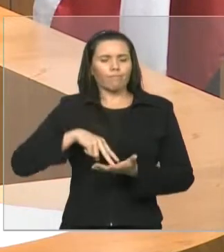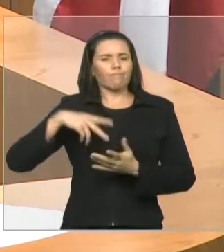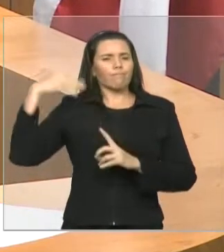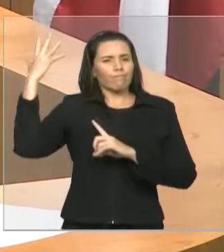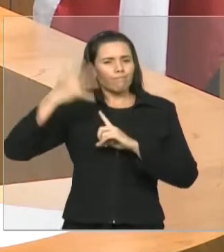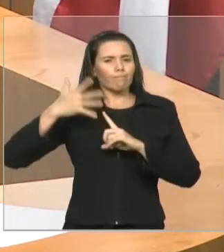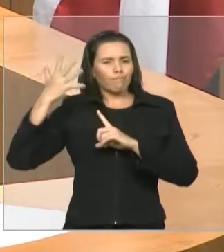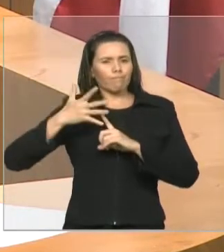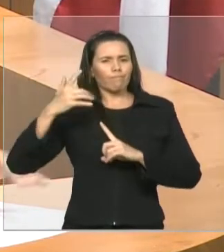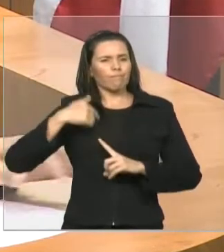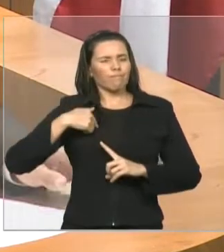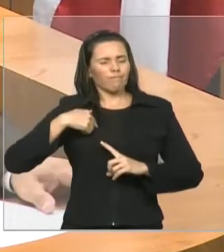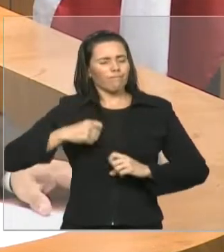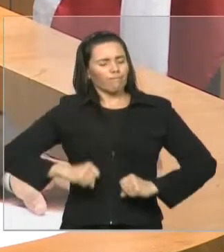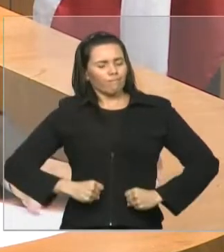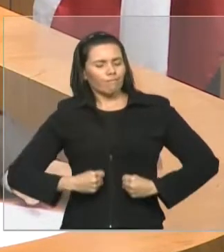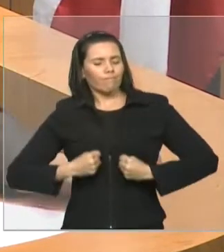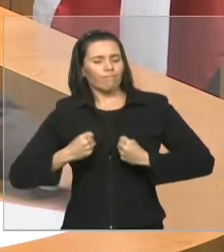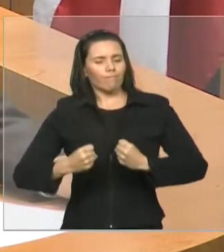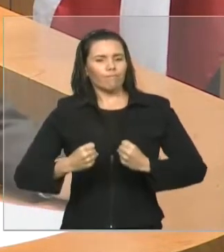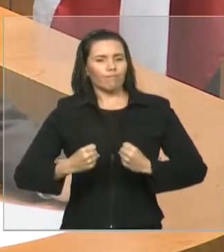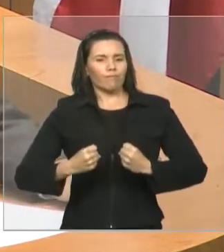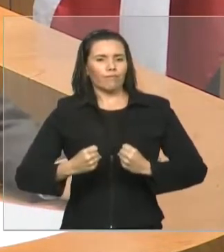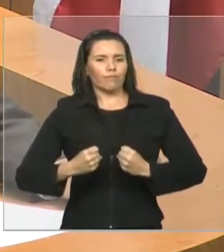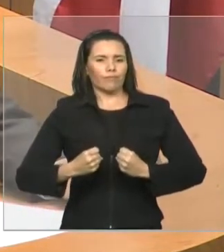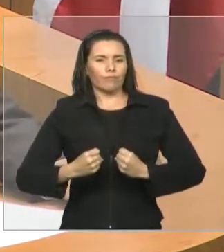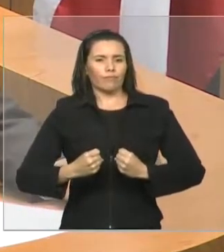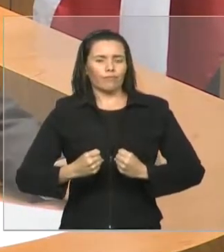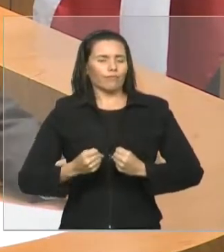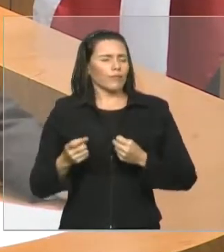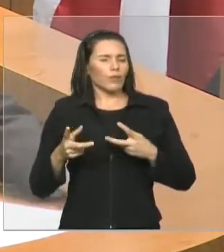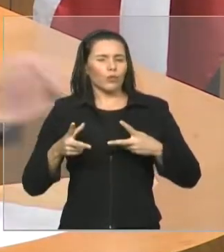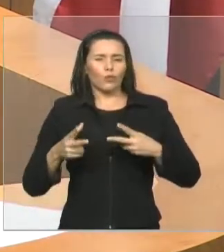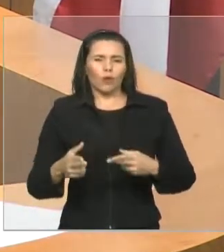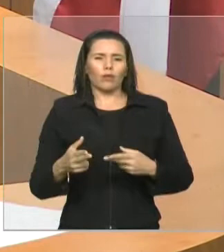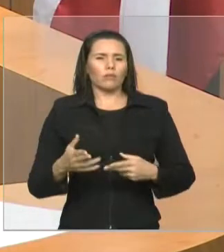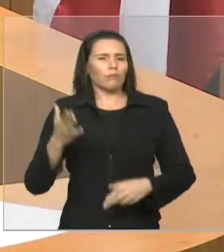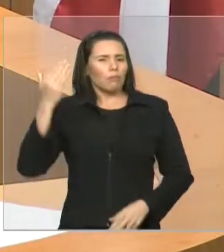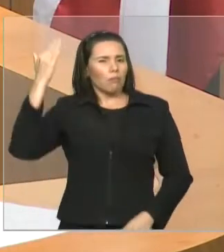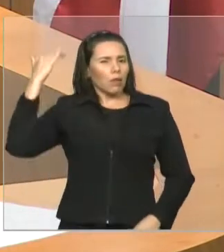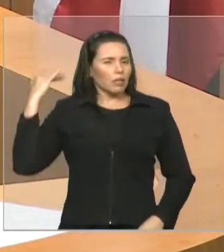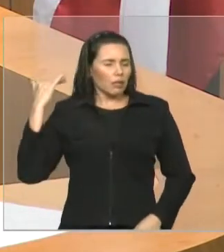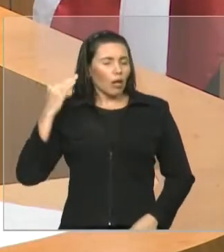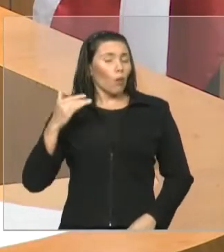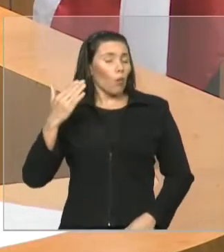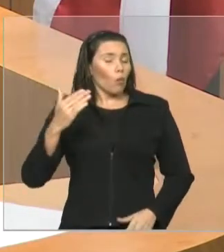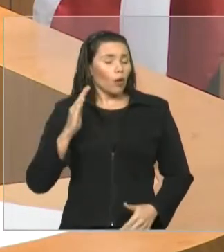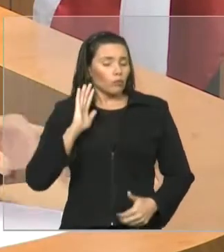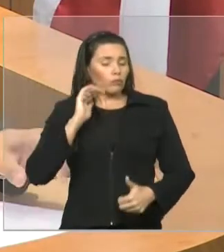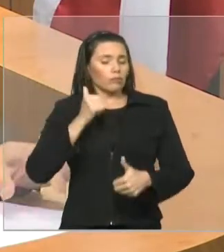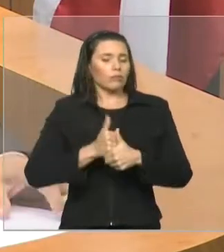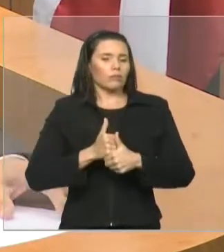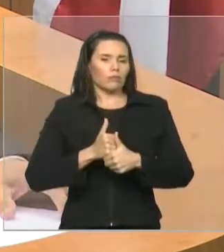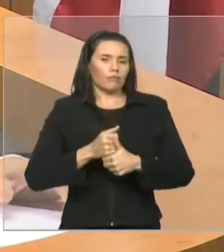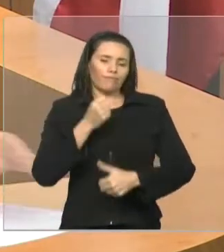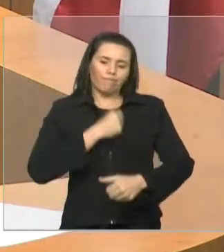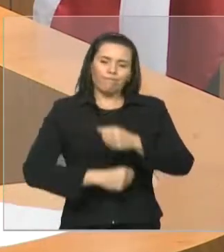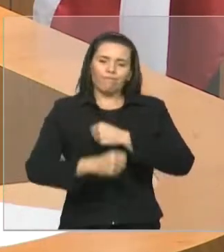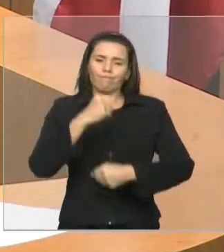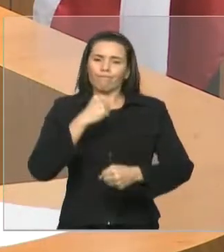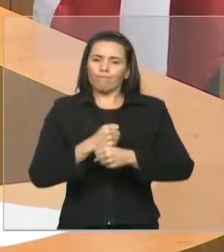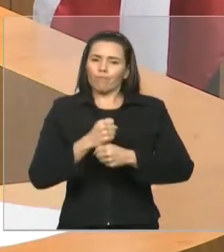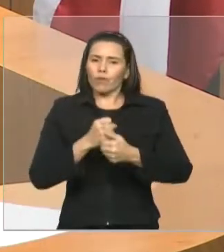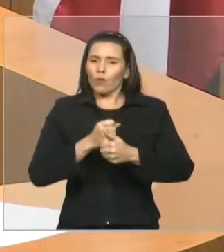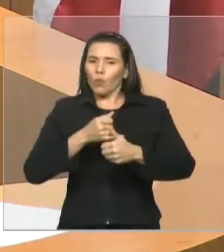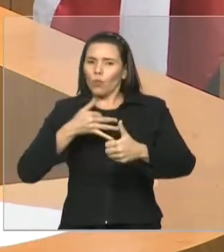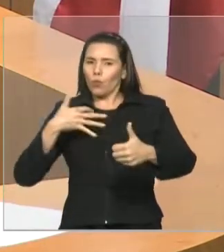mesma determinação do primeiro mandato. E no primeiro mandato, numa determinada